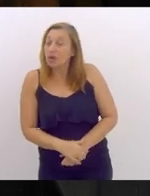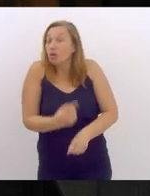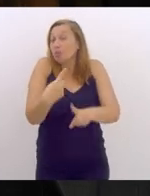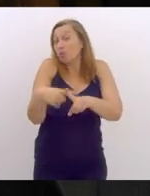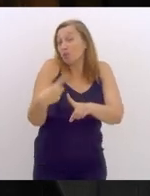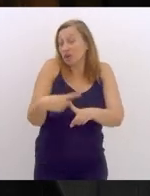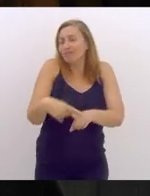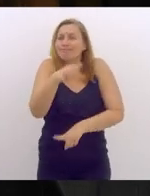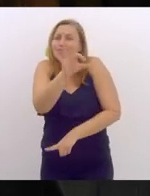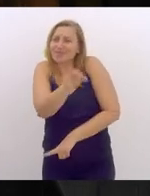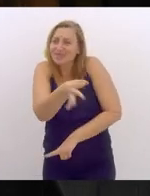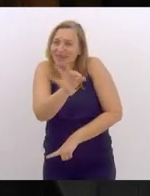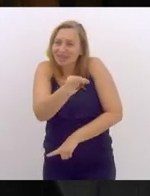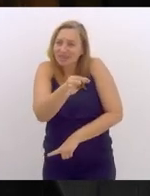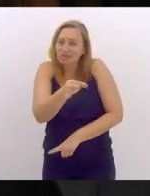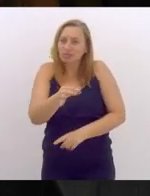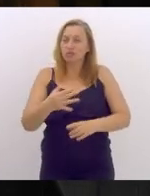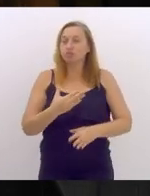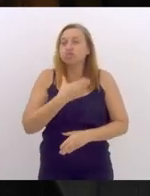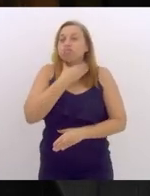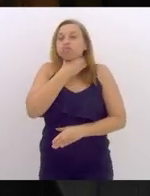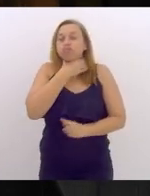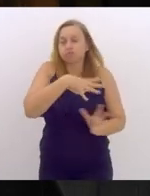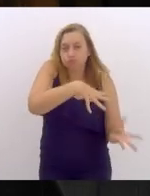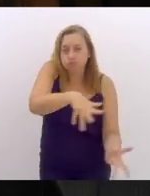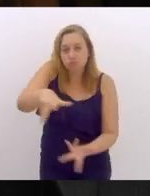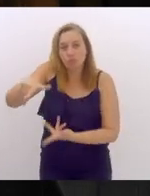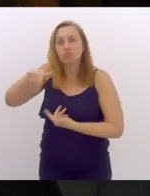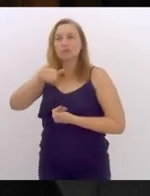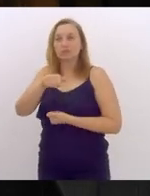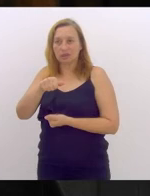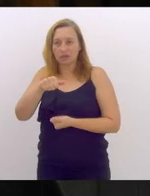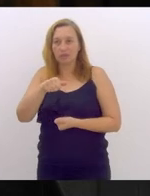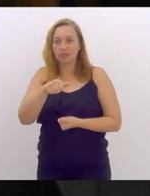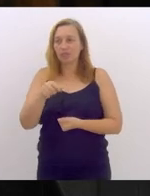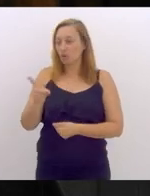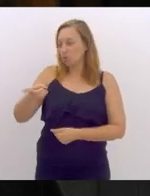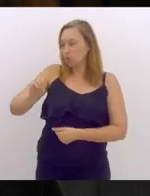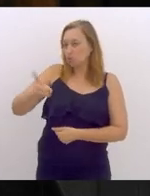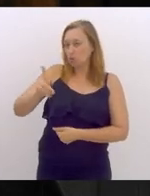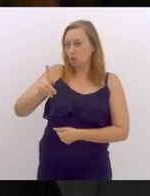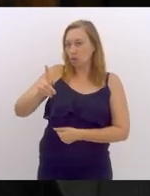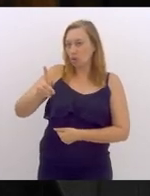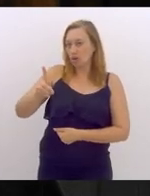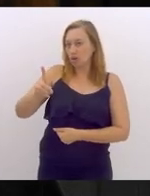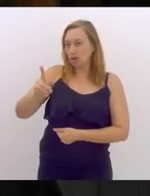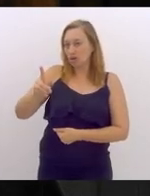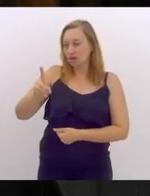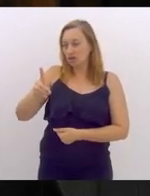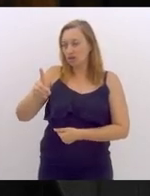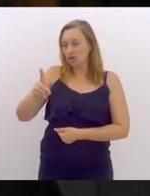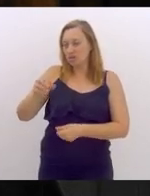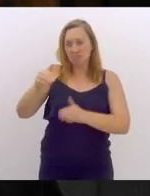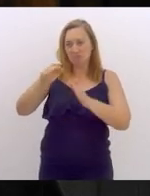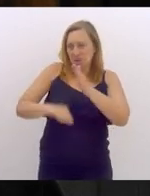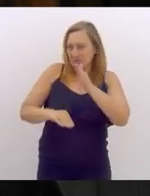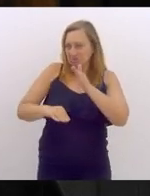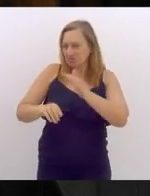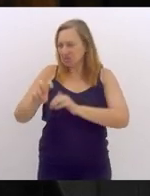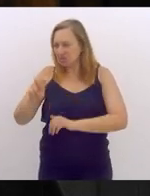porque exatamente pela essa crise mundial o dólar jamais caiu de r$ 5